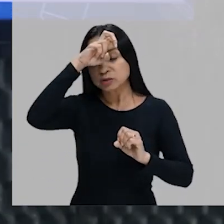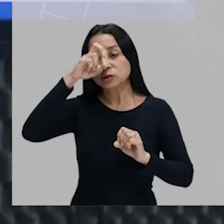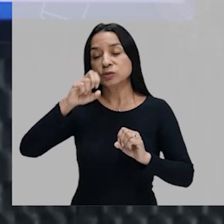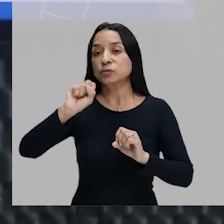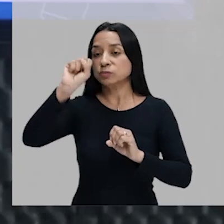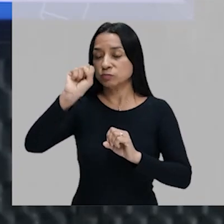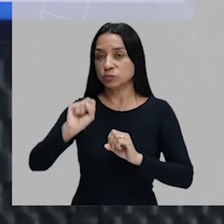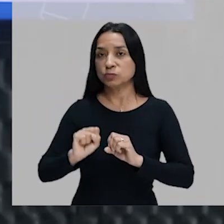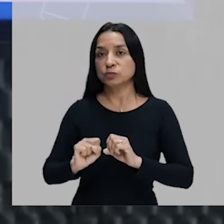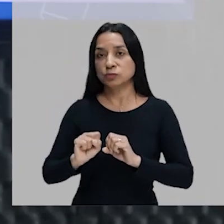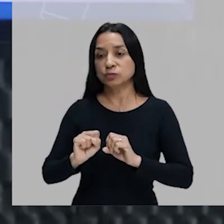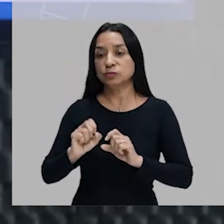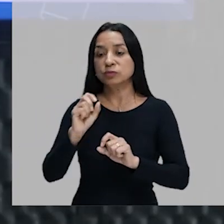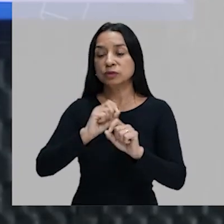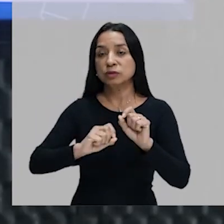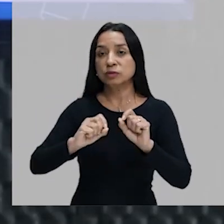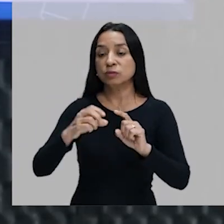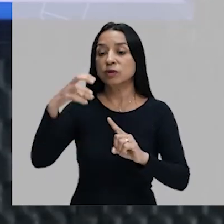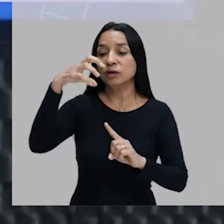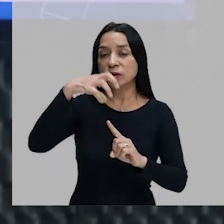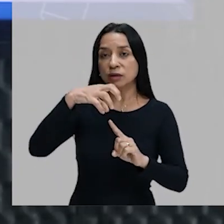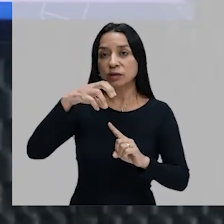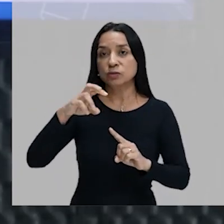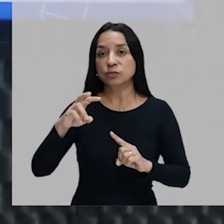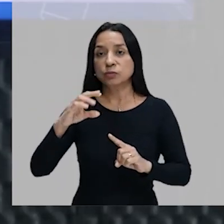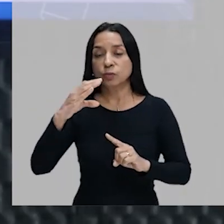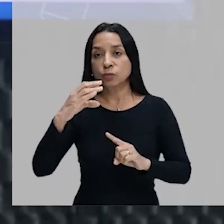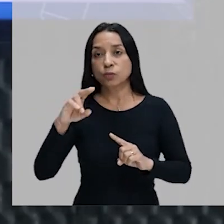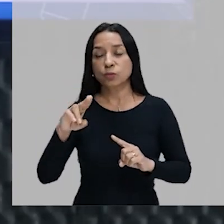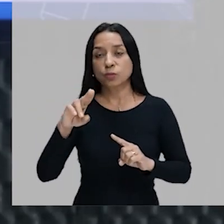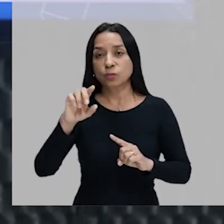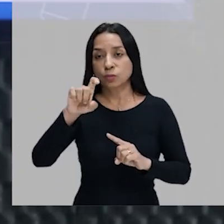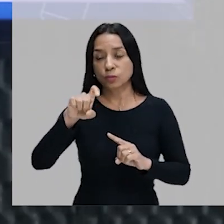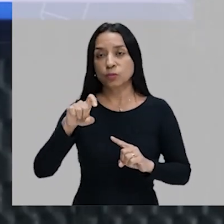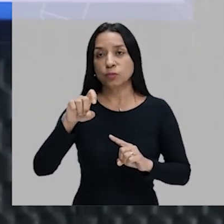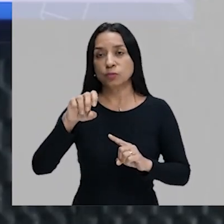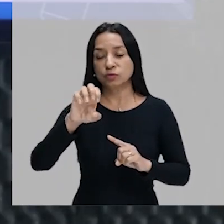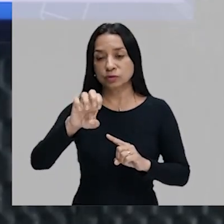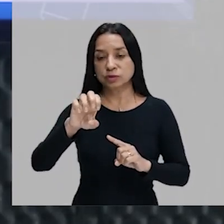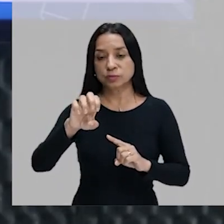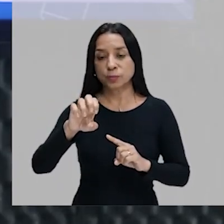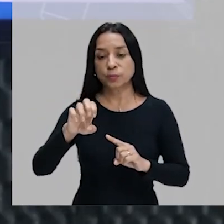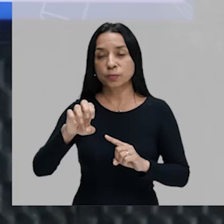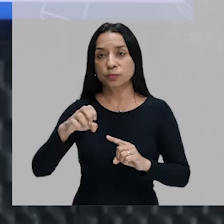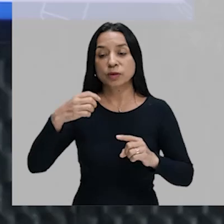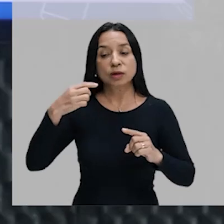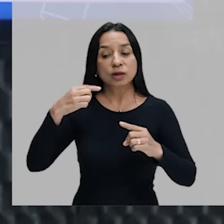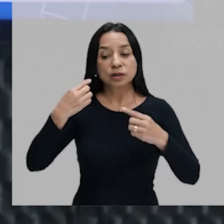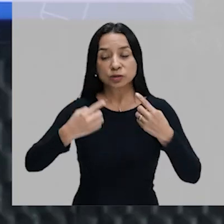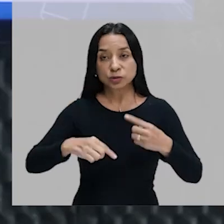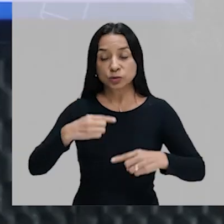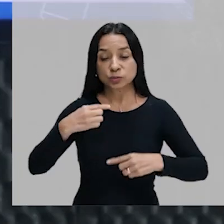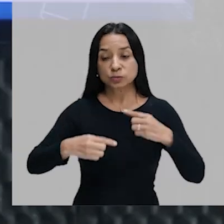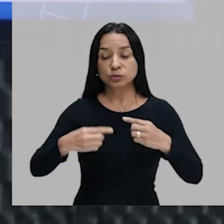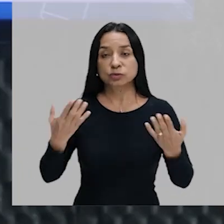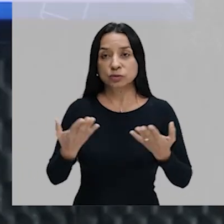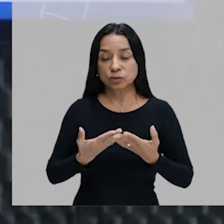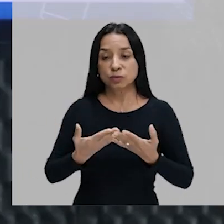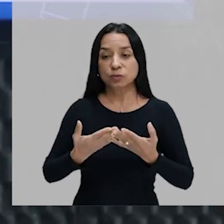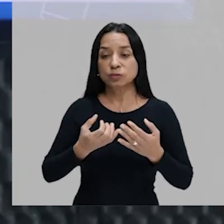sul, que é o reino Kush. Nós iremos discutir basicamente sobre o Império do Egito